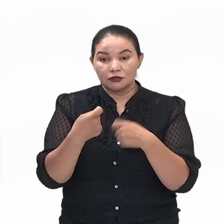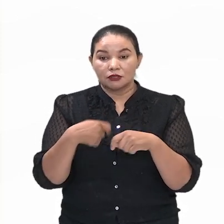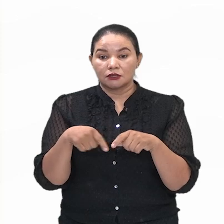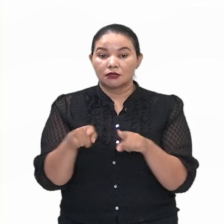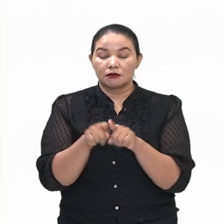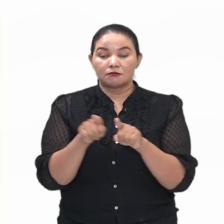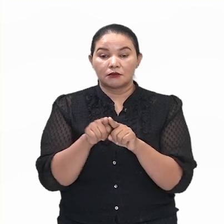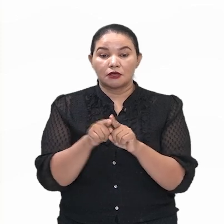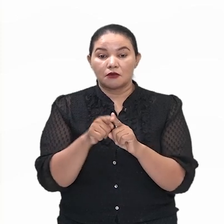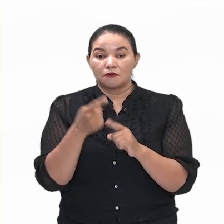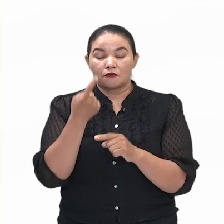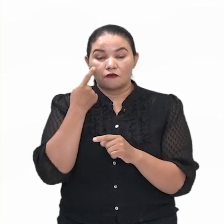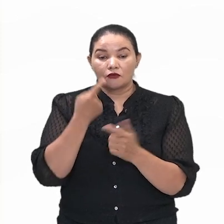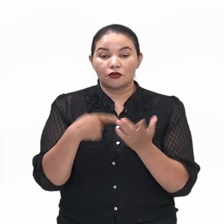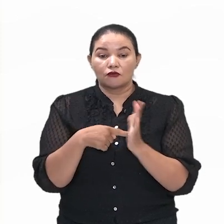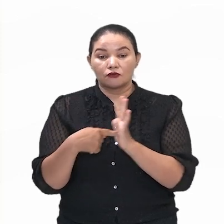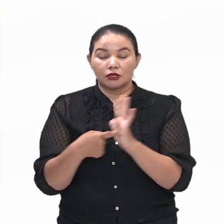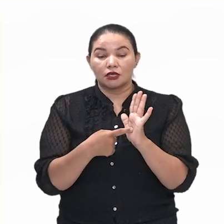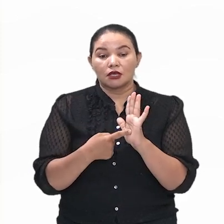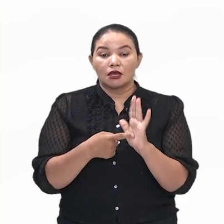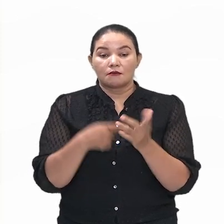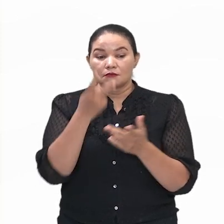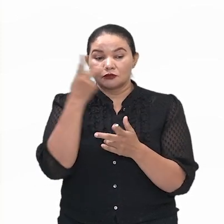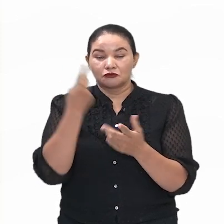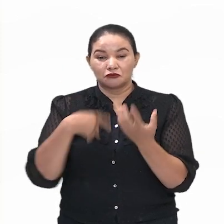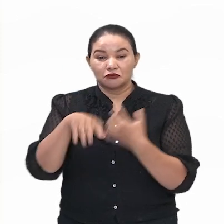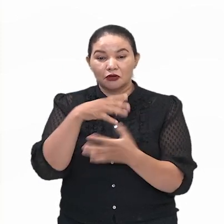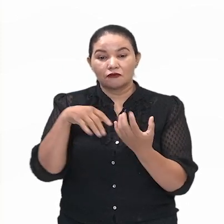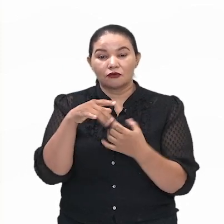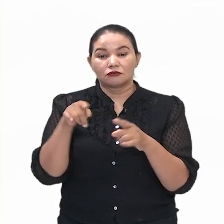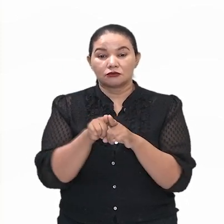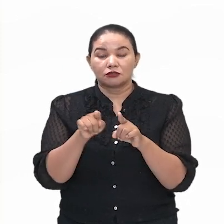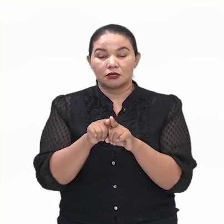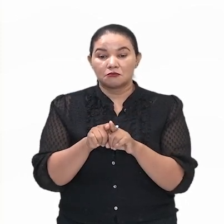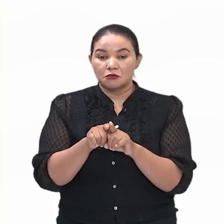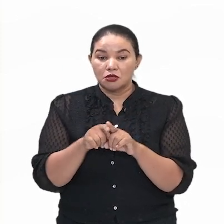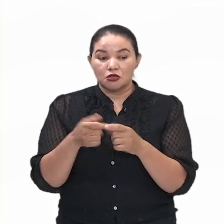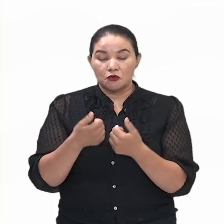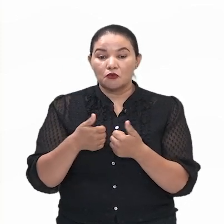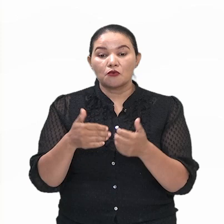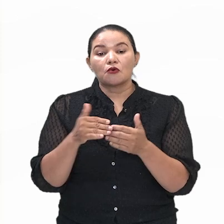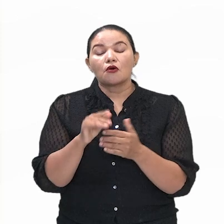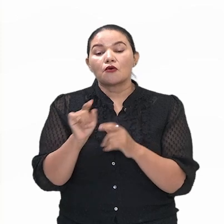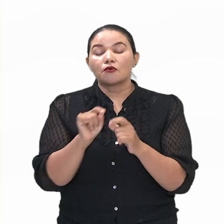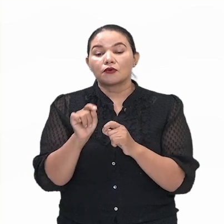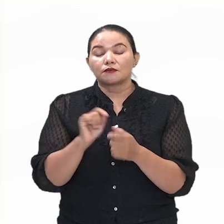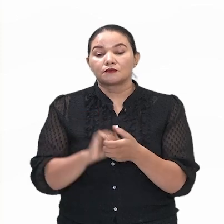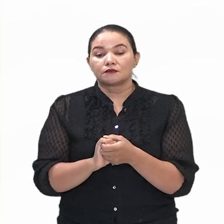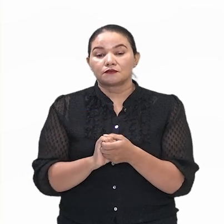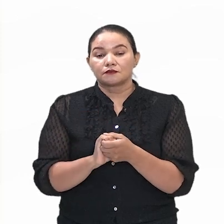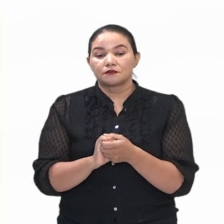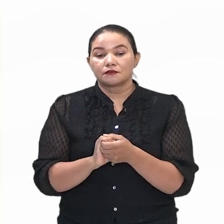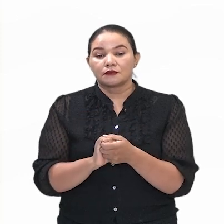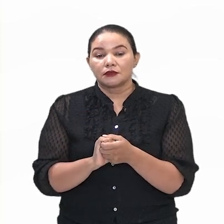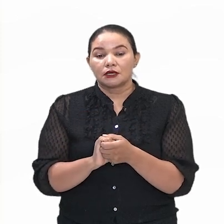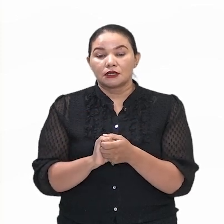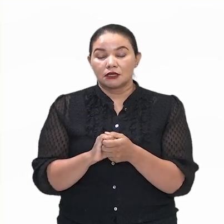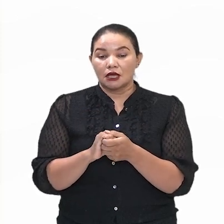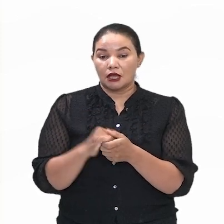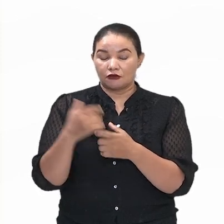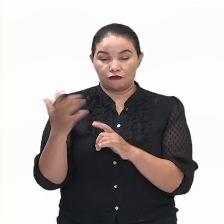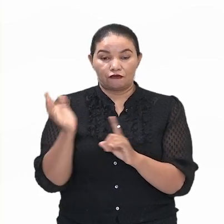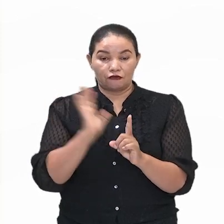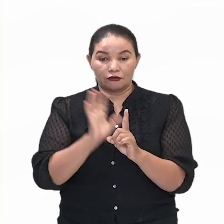revoltas e insurreições. Vamos verificar também a influência